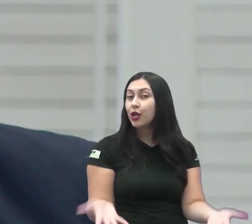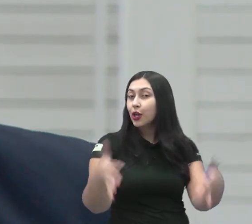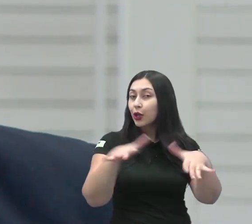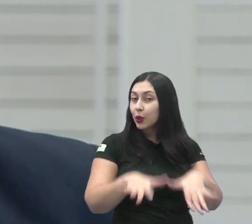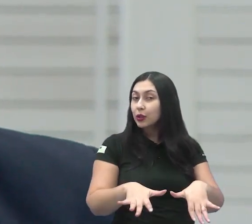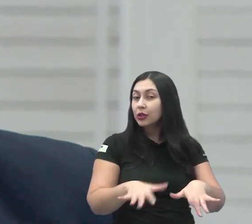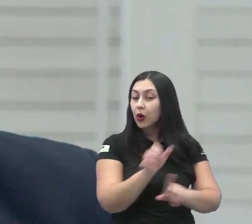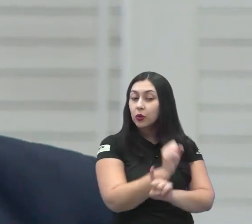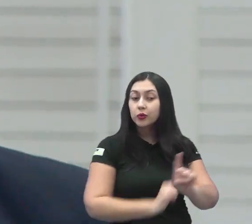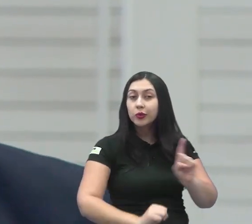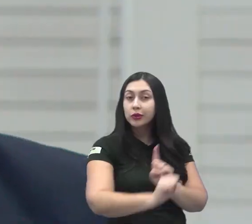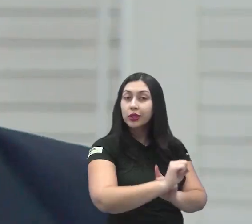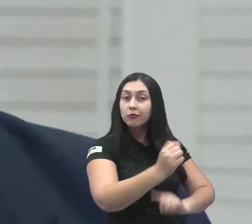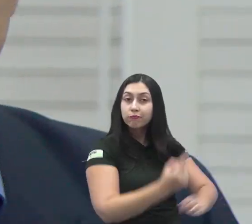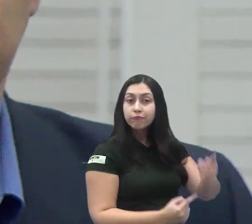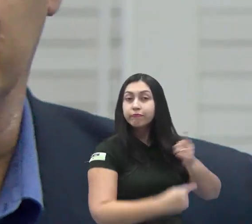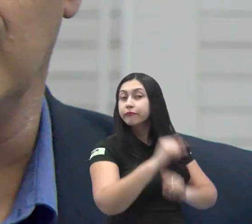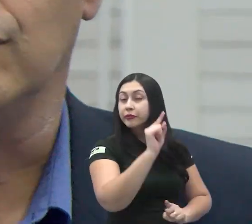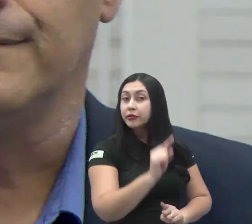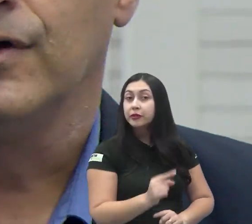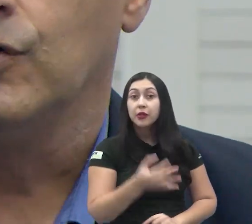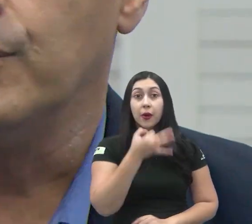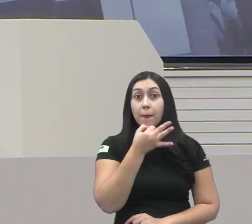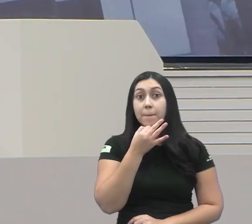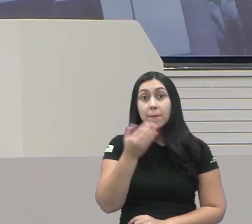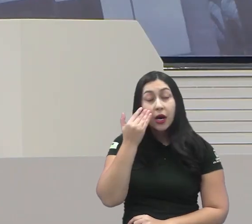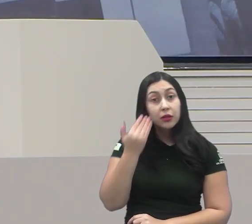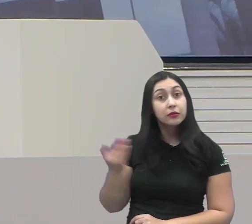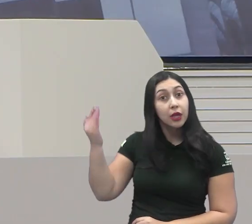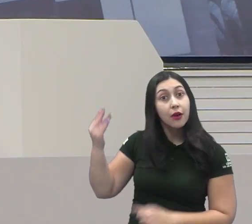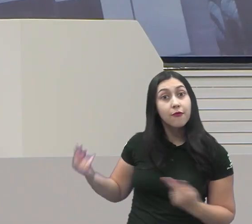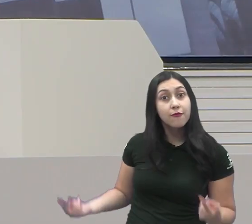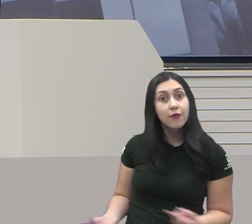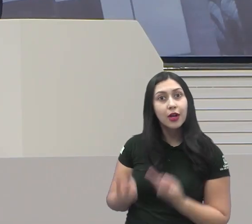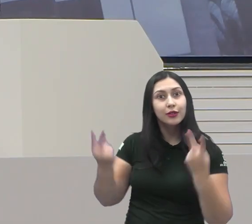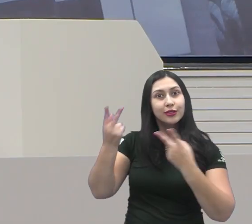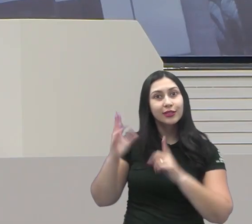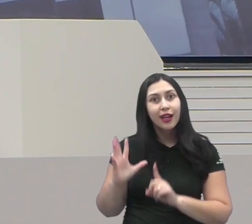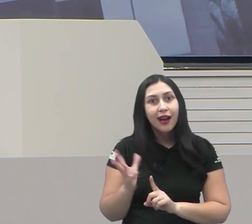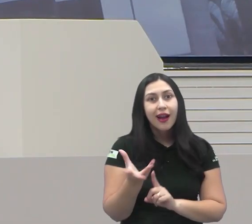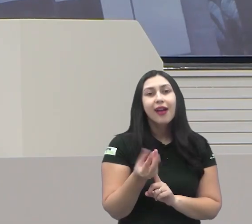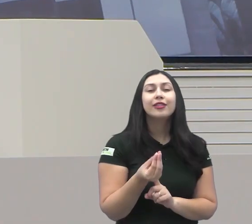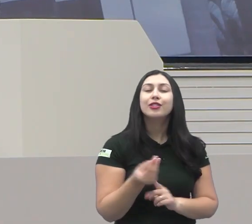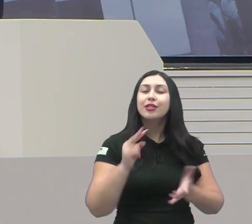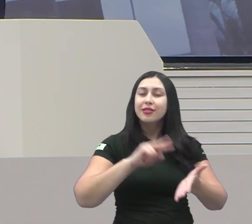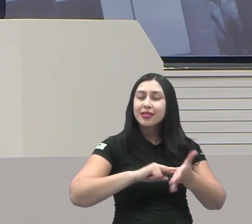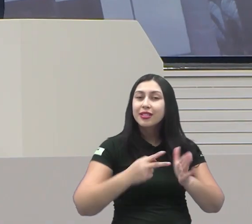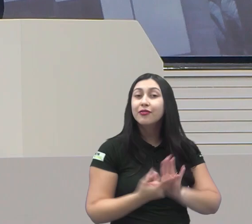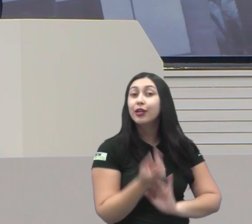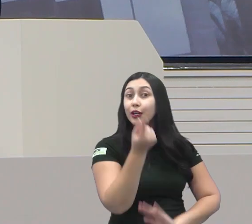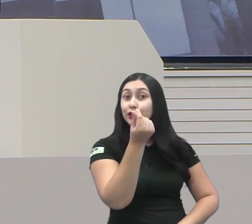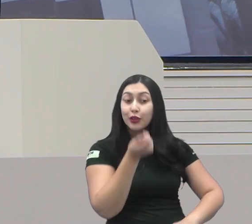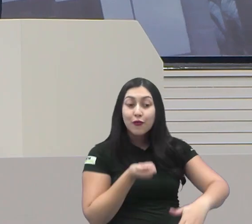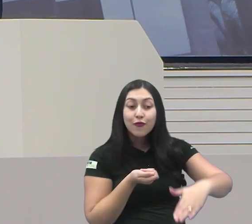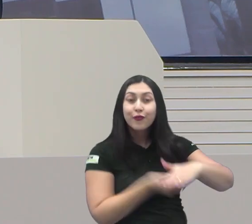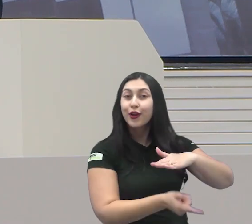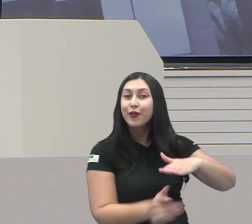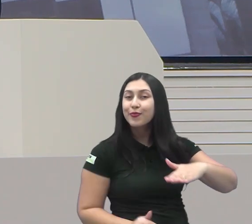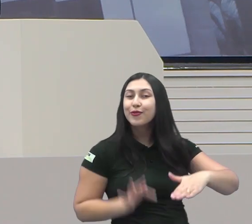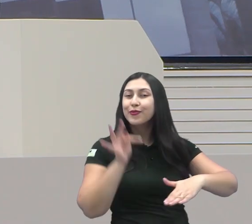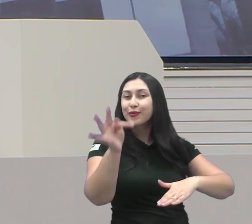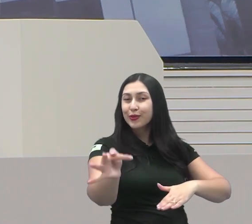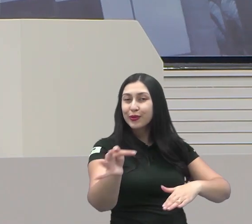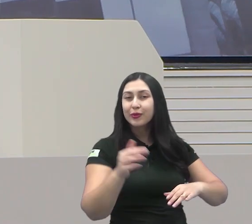de inclusão e desenvolvimento social. Para o parlamentar, valorizar os artistas é também investir